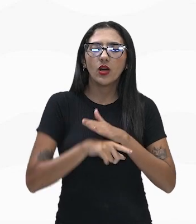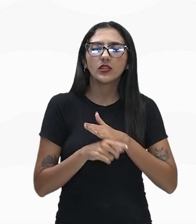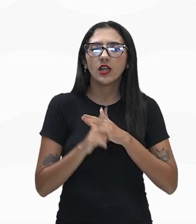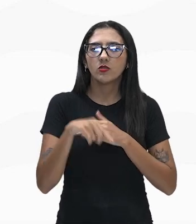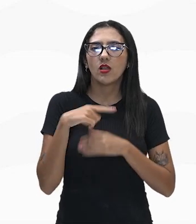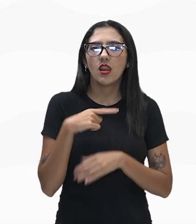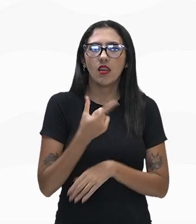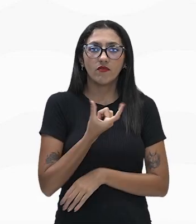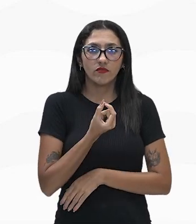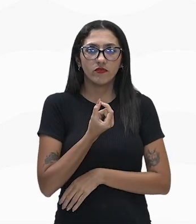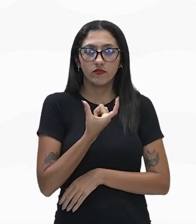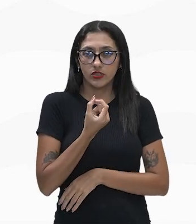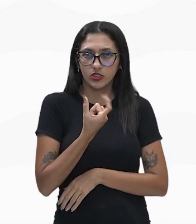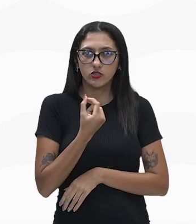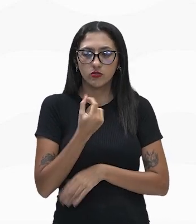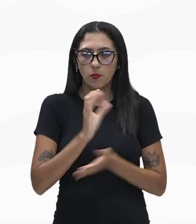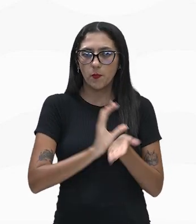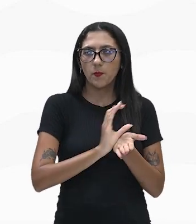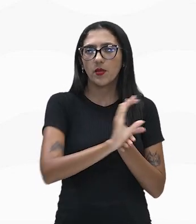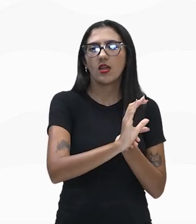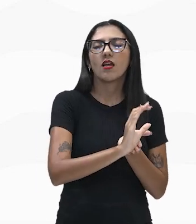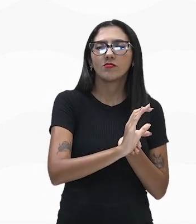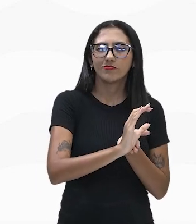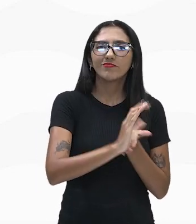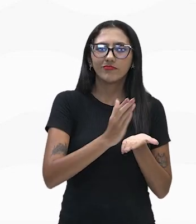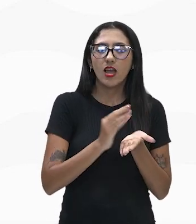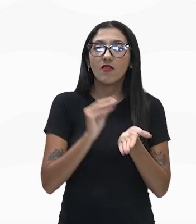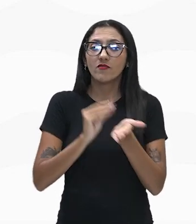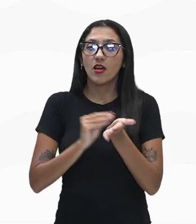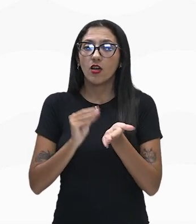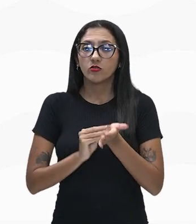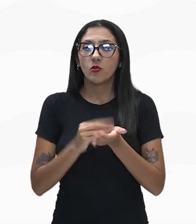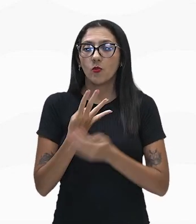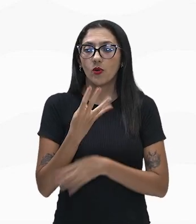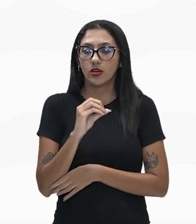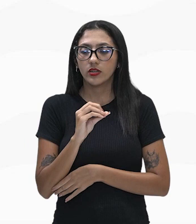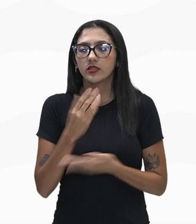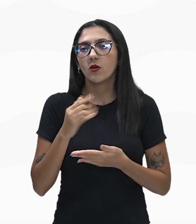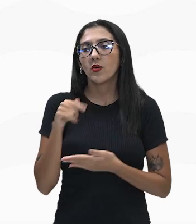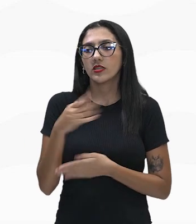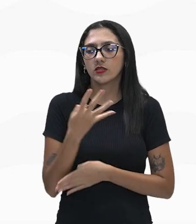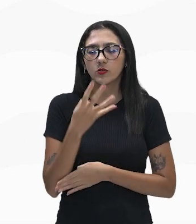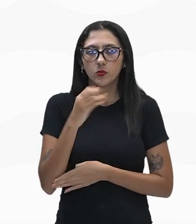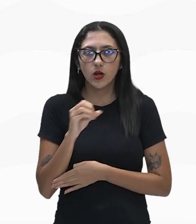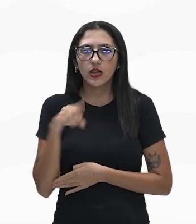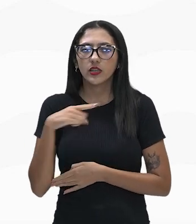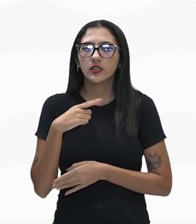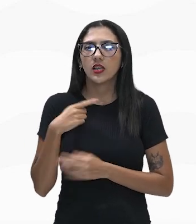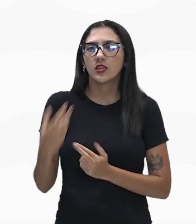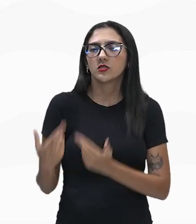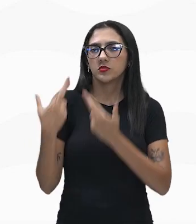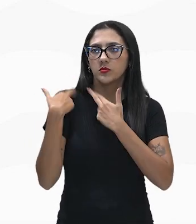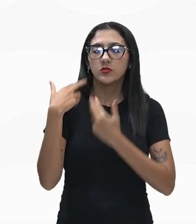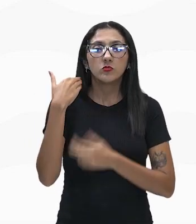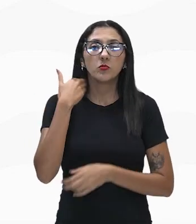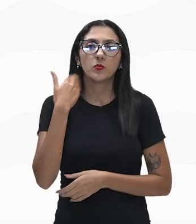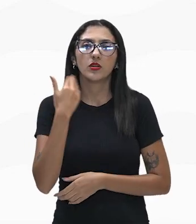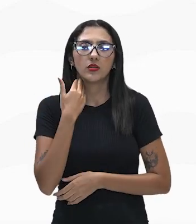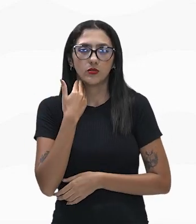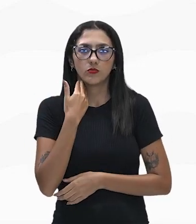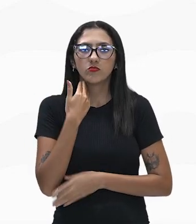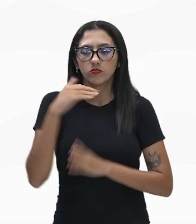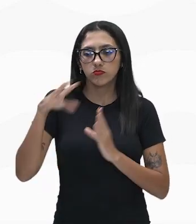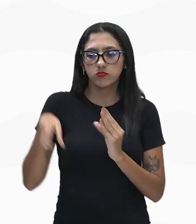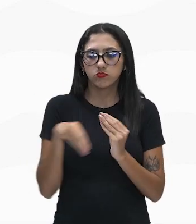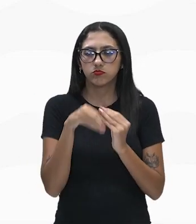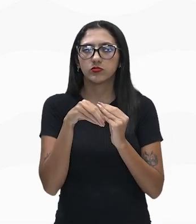entrada. Então, o restante, os 40 mil, é justamente o que foi financiado aí pela instituição financeira, tá? Por isso que a